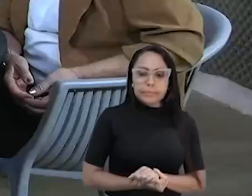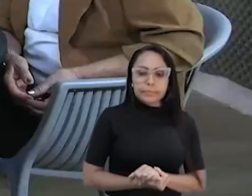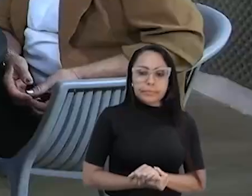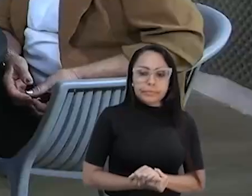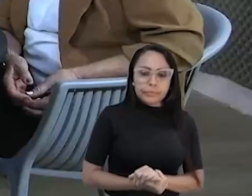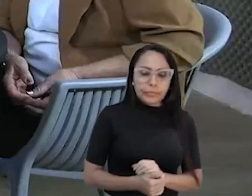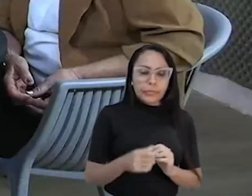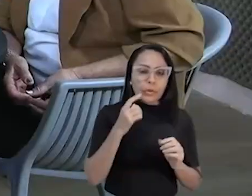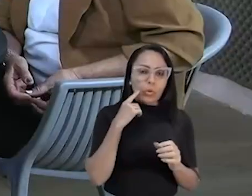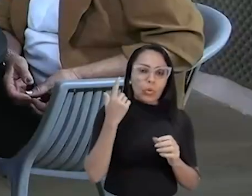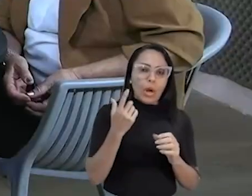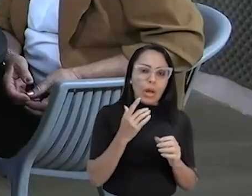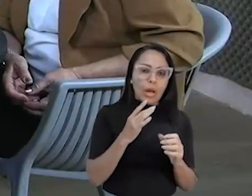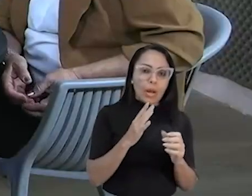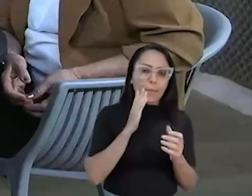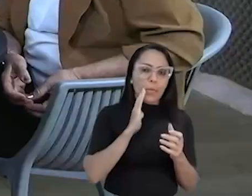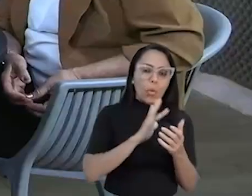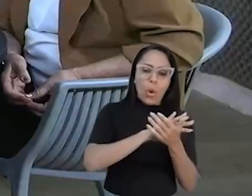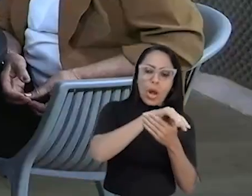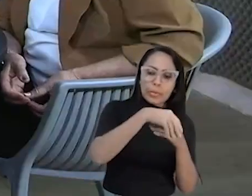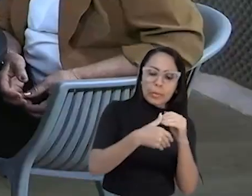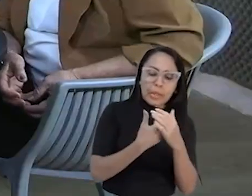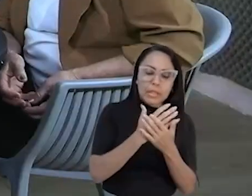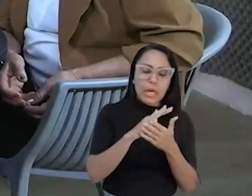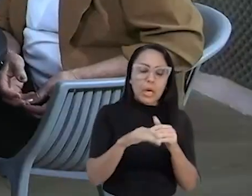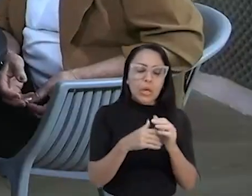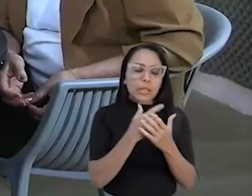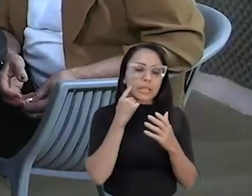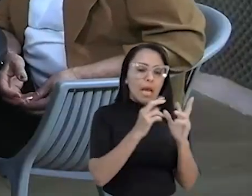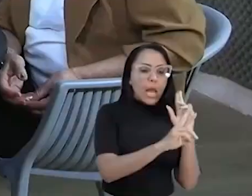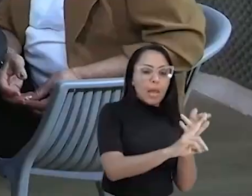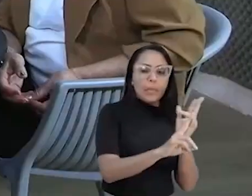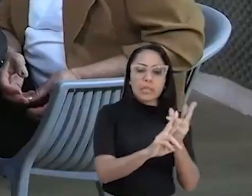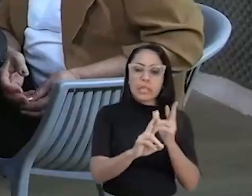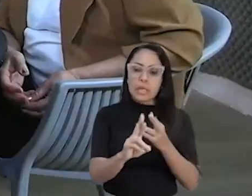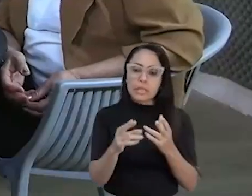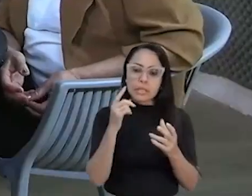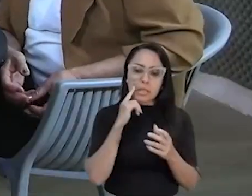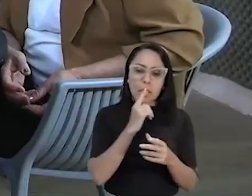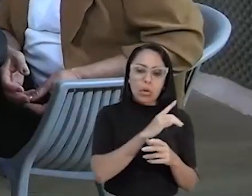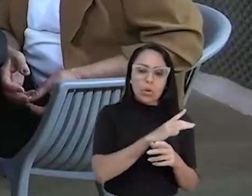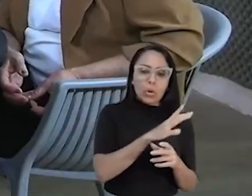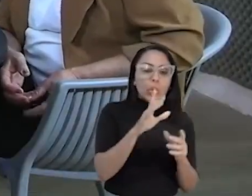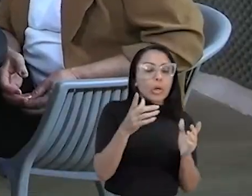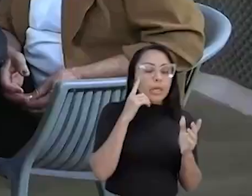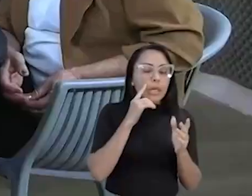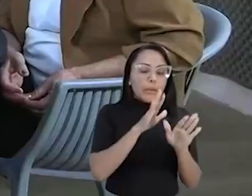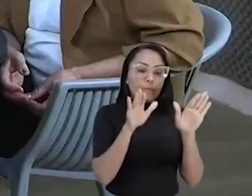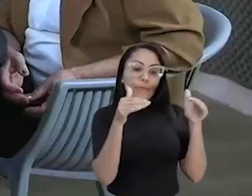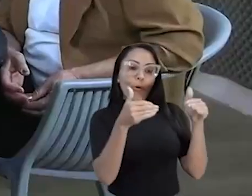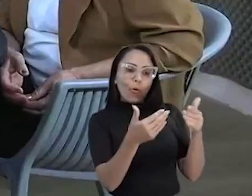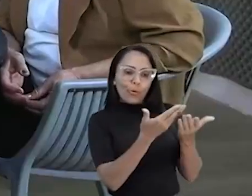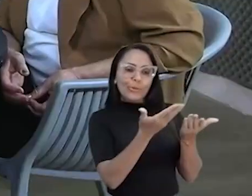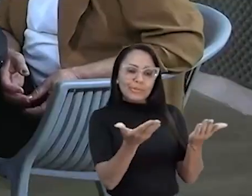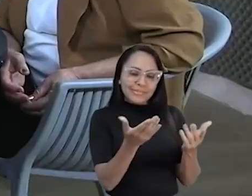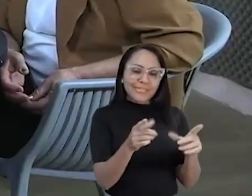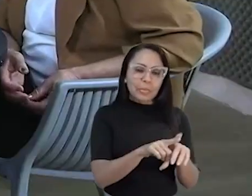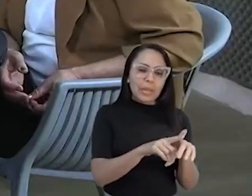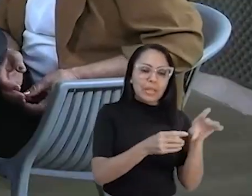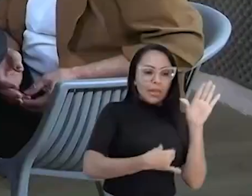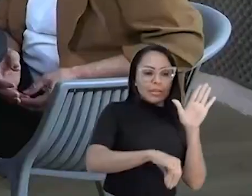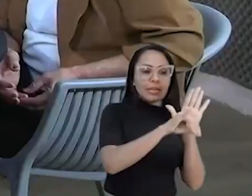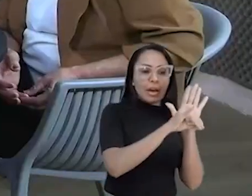o artesão, né, com essa representação e identidade. Né? Exatamente. Vamos né? combinar.